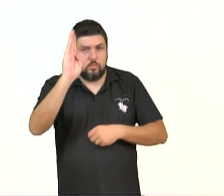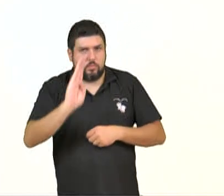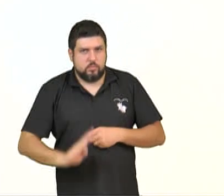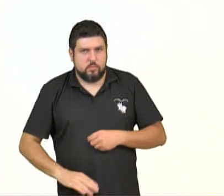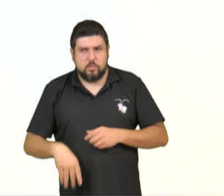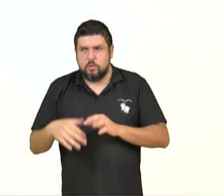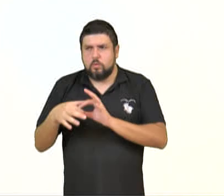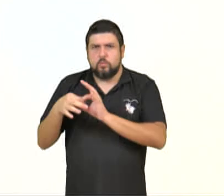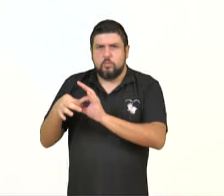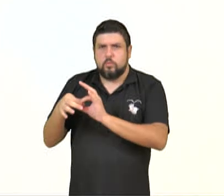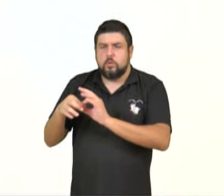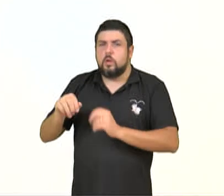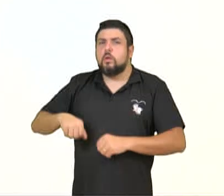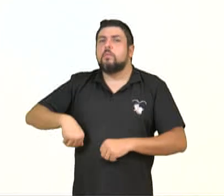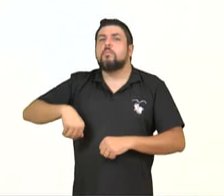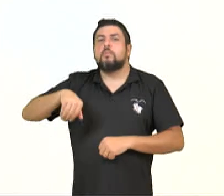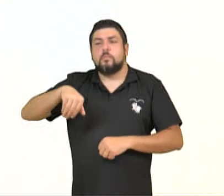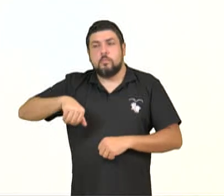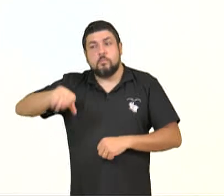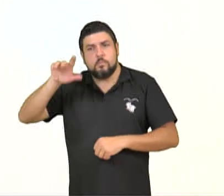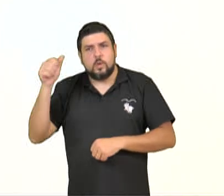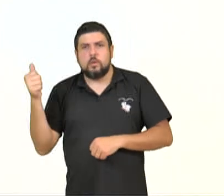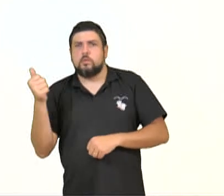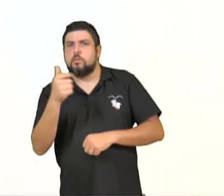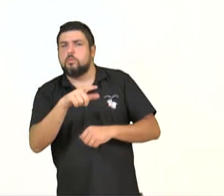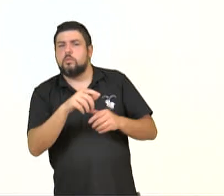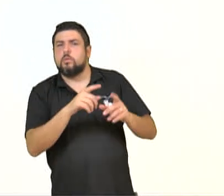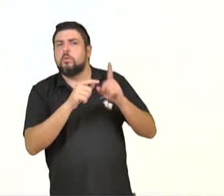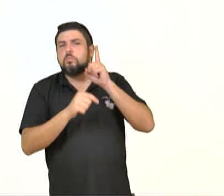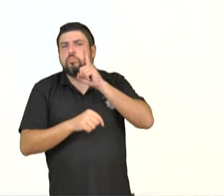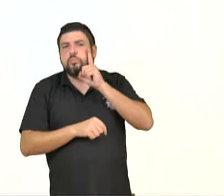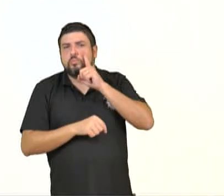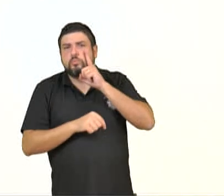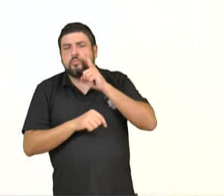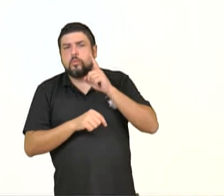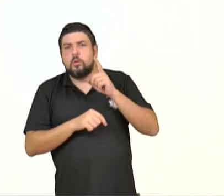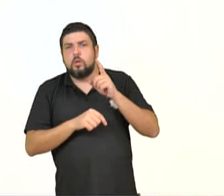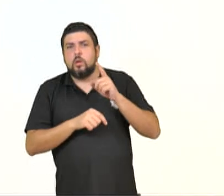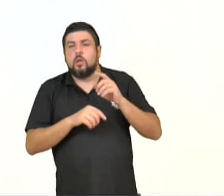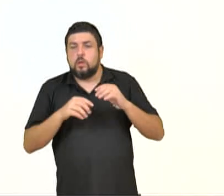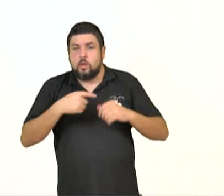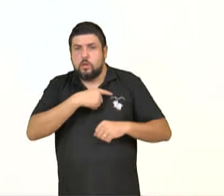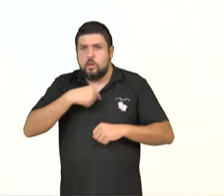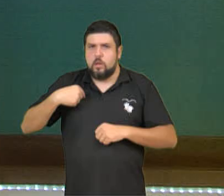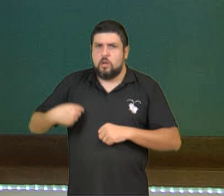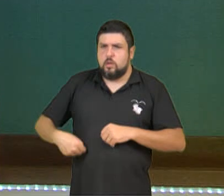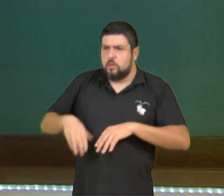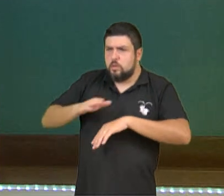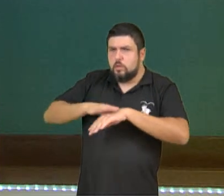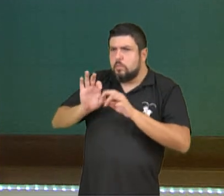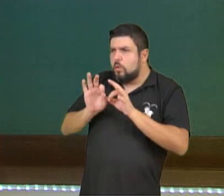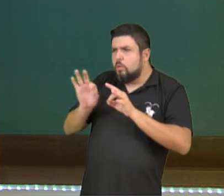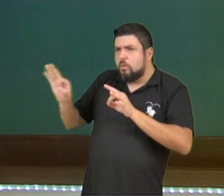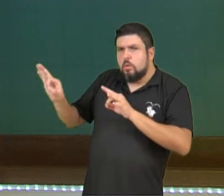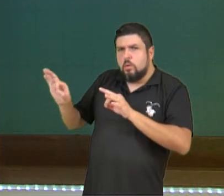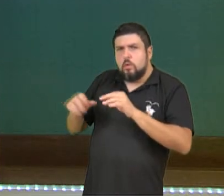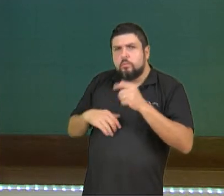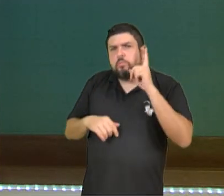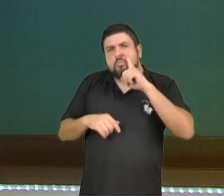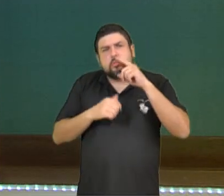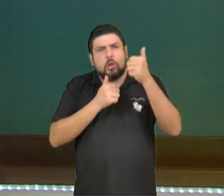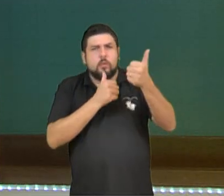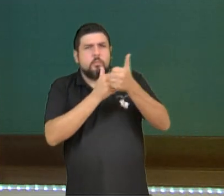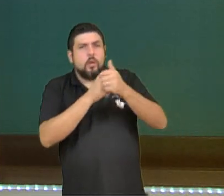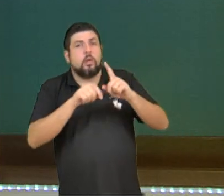supera a parceria com os Estados Unidos, apesar da proximidade. Então, China muito mais distante, mas mesmo assim muito